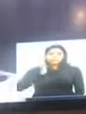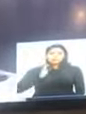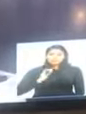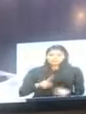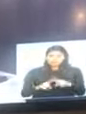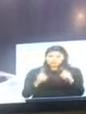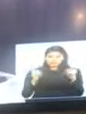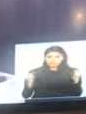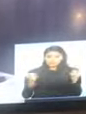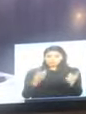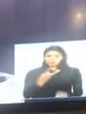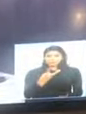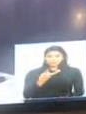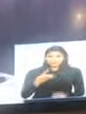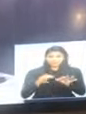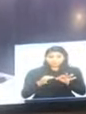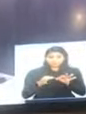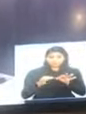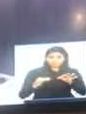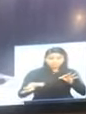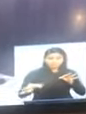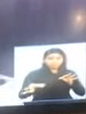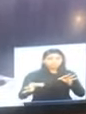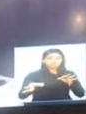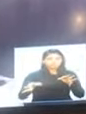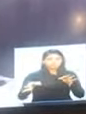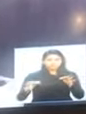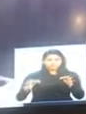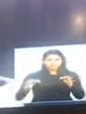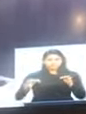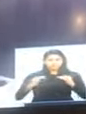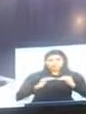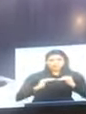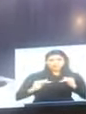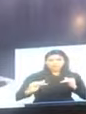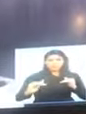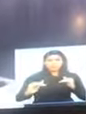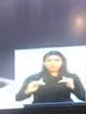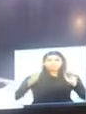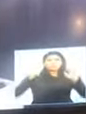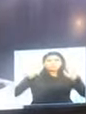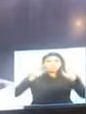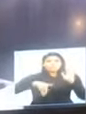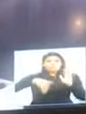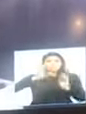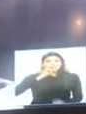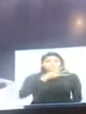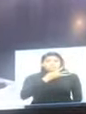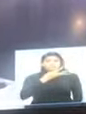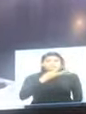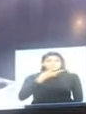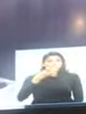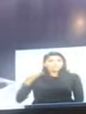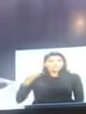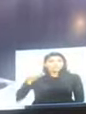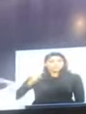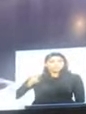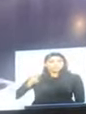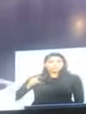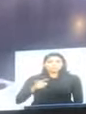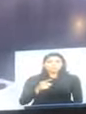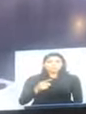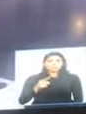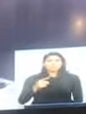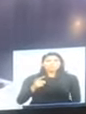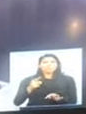de pavimentação asfáltica em todo o município. Mais de 300 mil metros quadrados. Mais